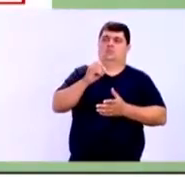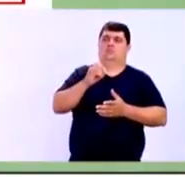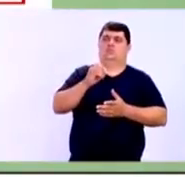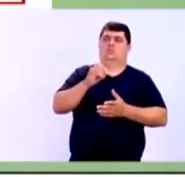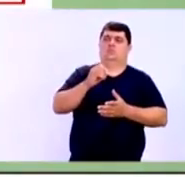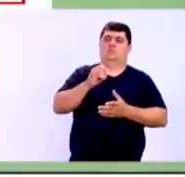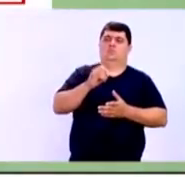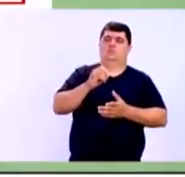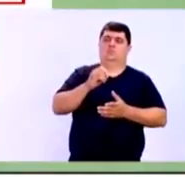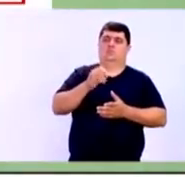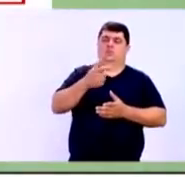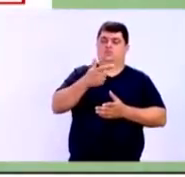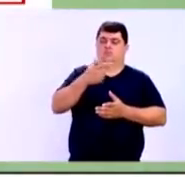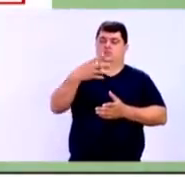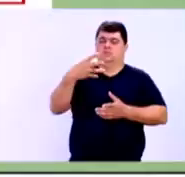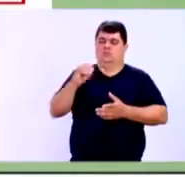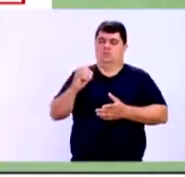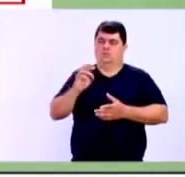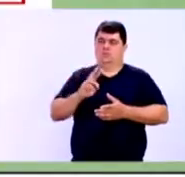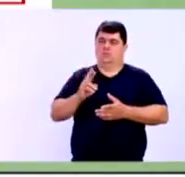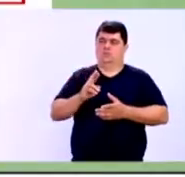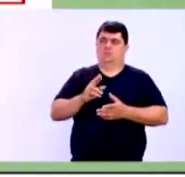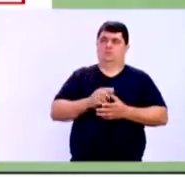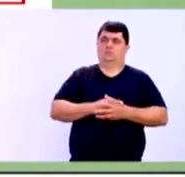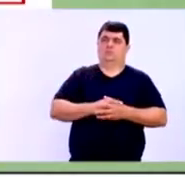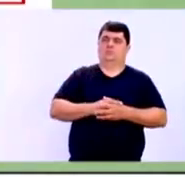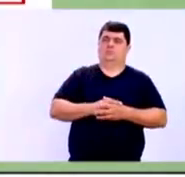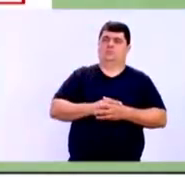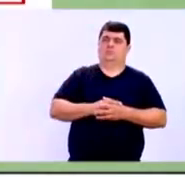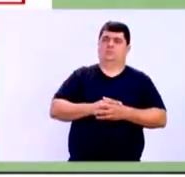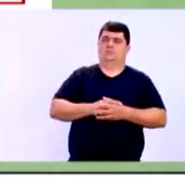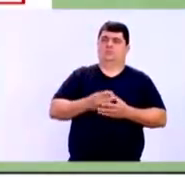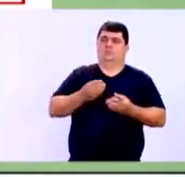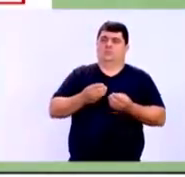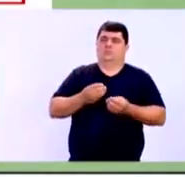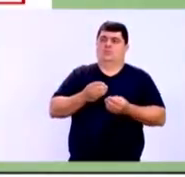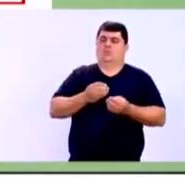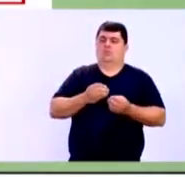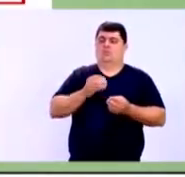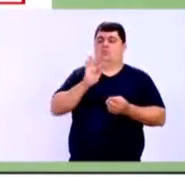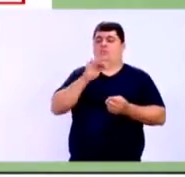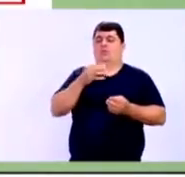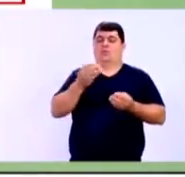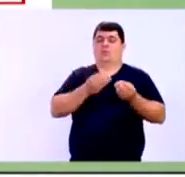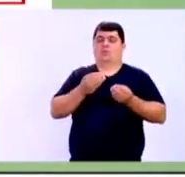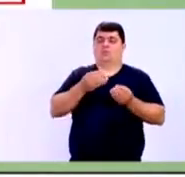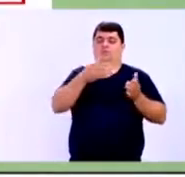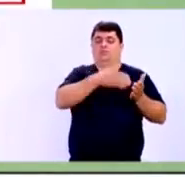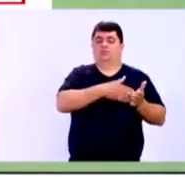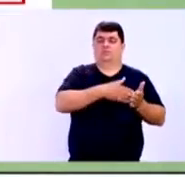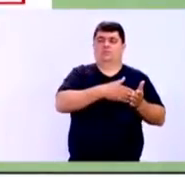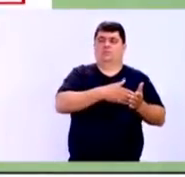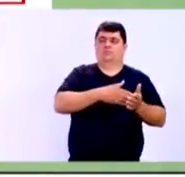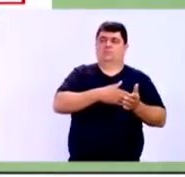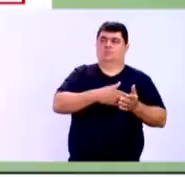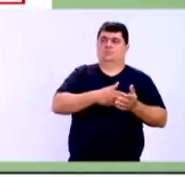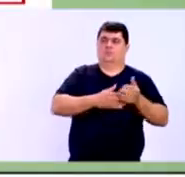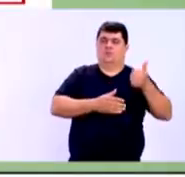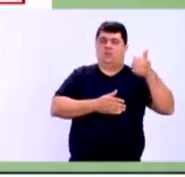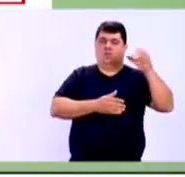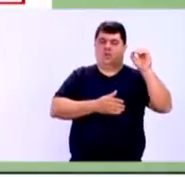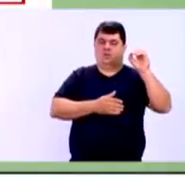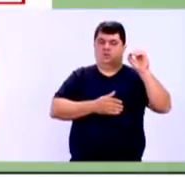a R$240. Como ficou nosso saldo lá no final? Os 10 que